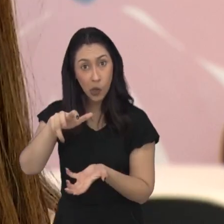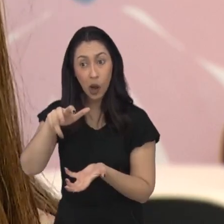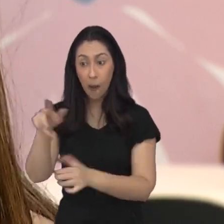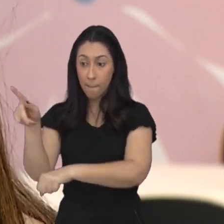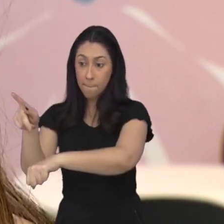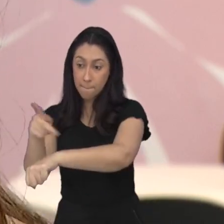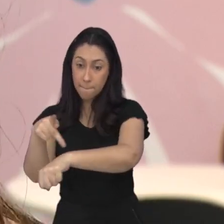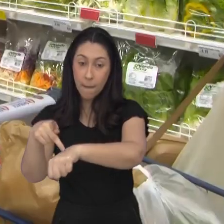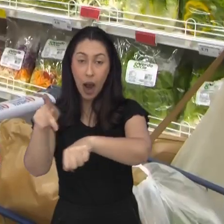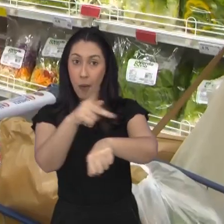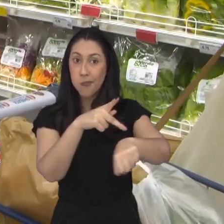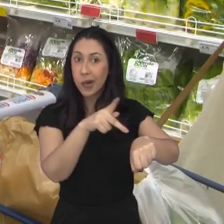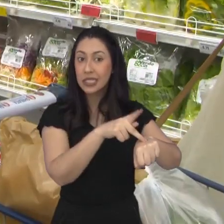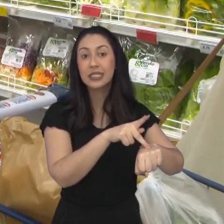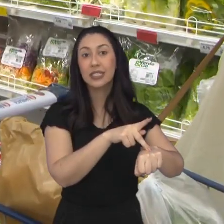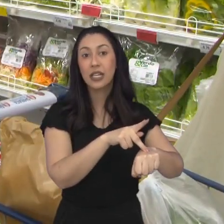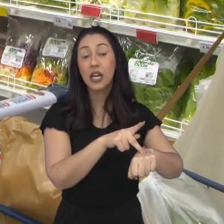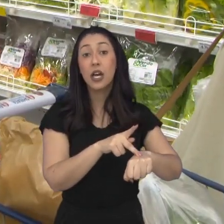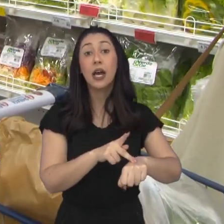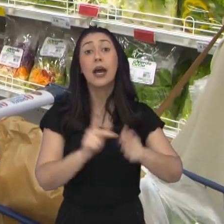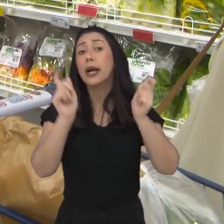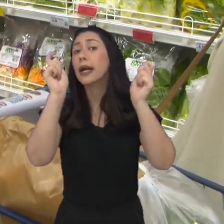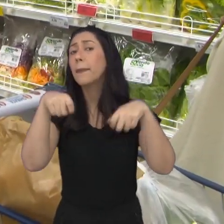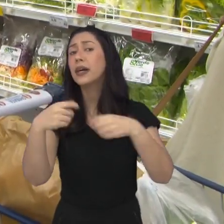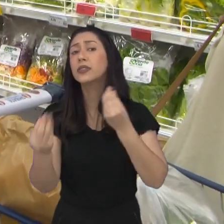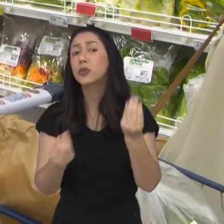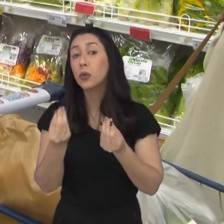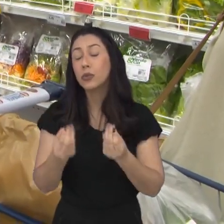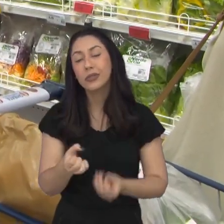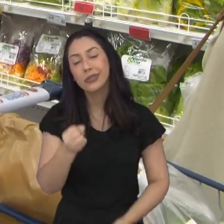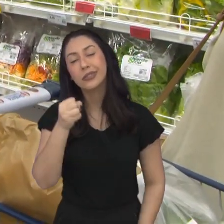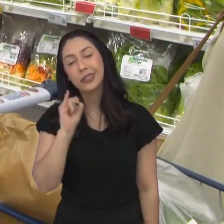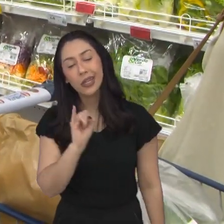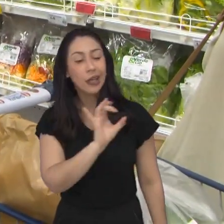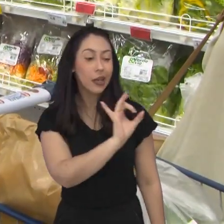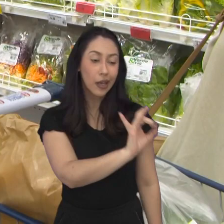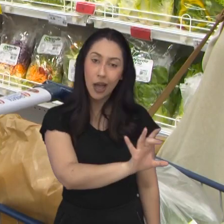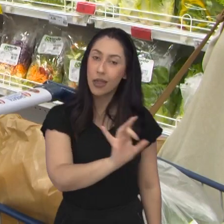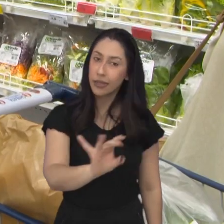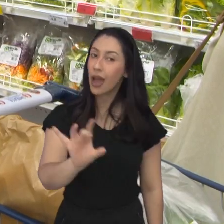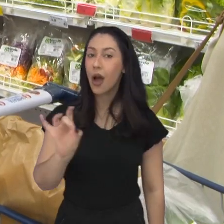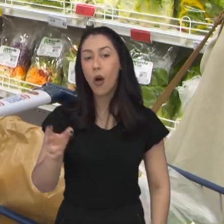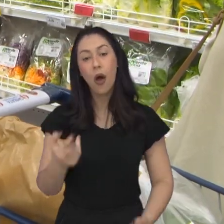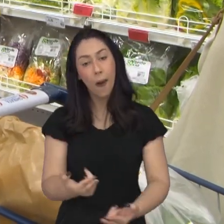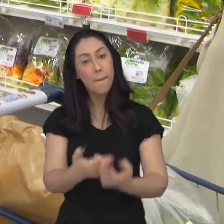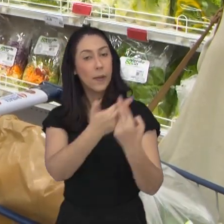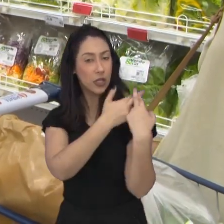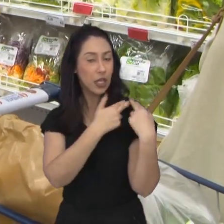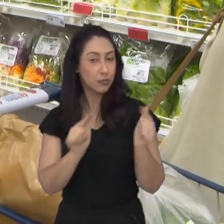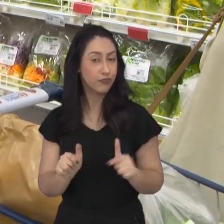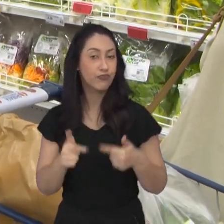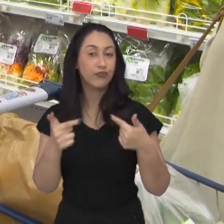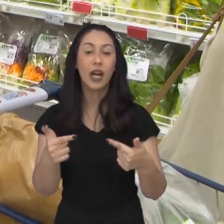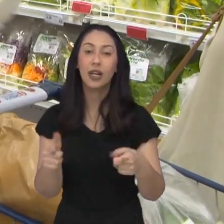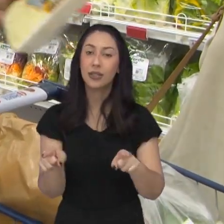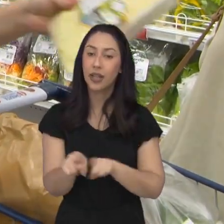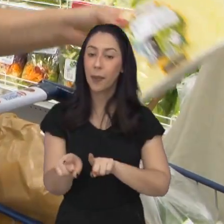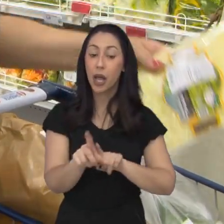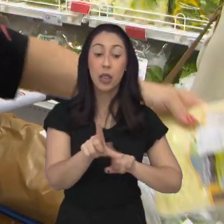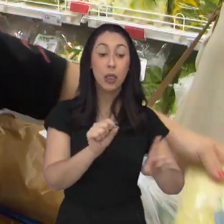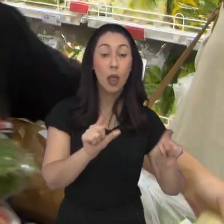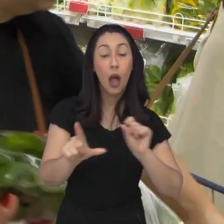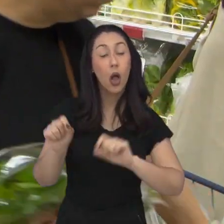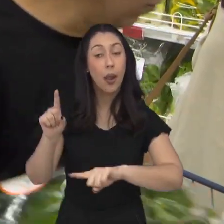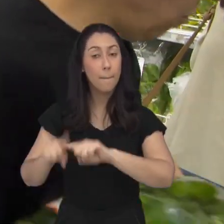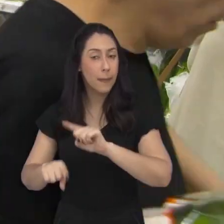entre países só se materializam com ações individuais, que também passam pela escolha de produtos